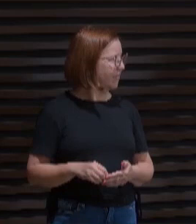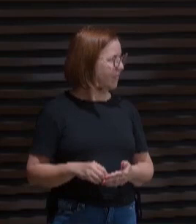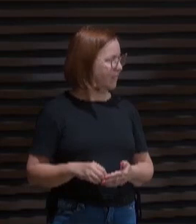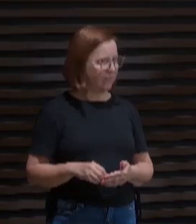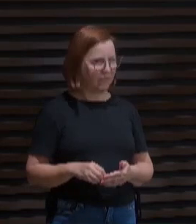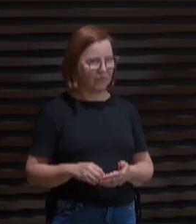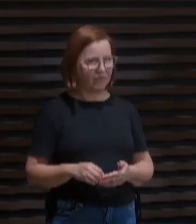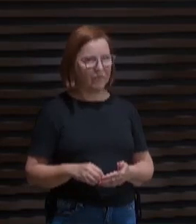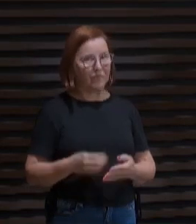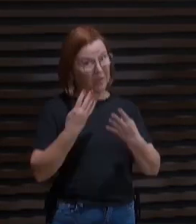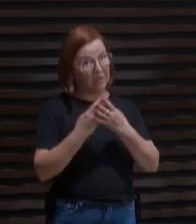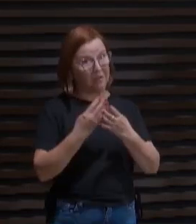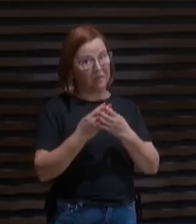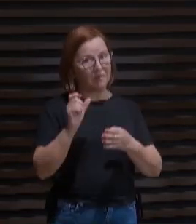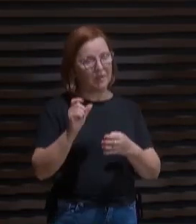descansa.